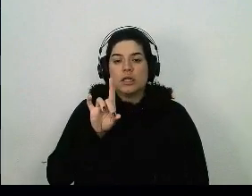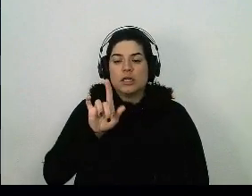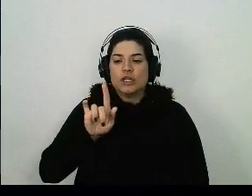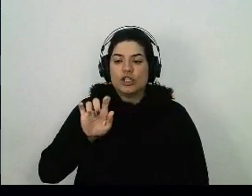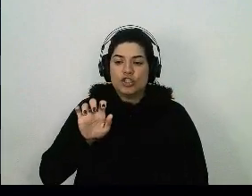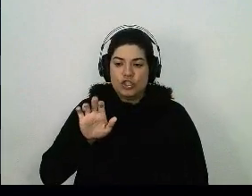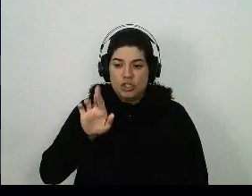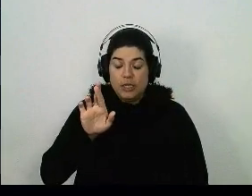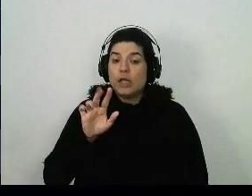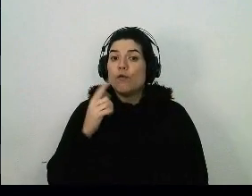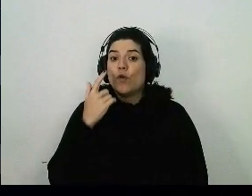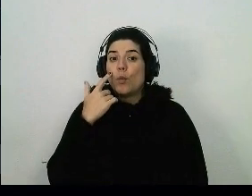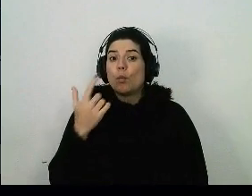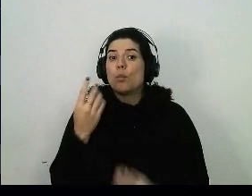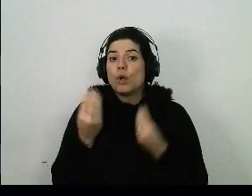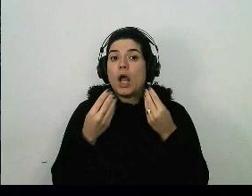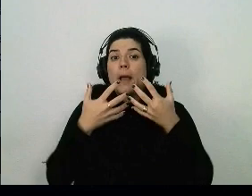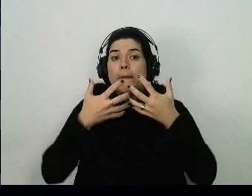na prática para vocês.